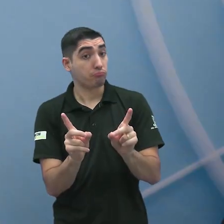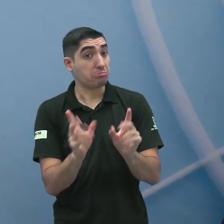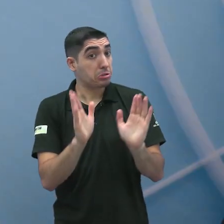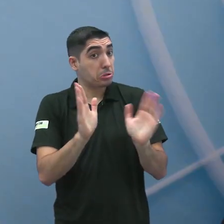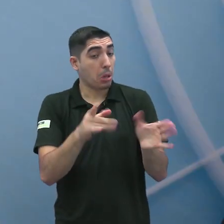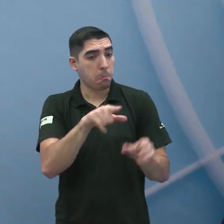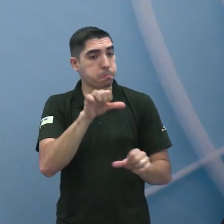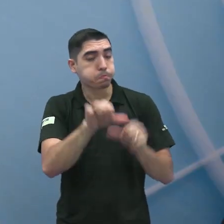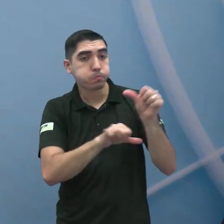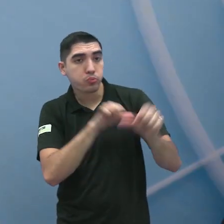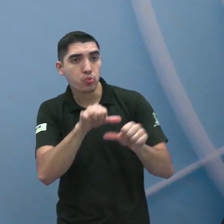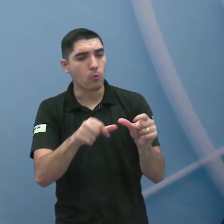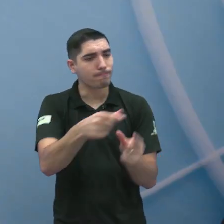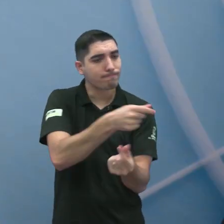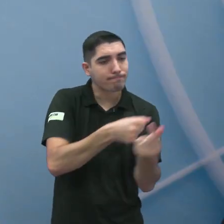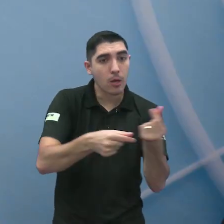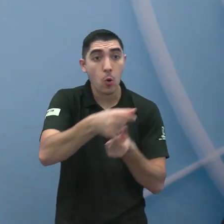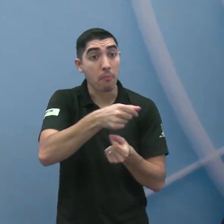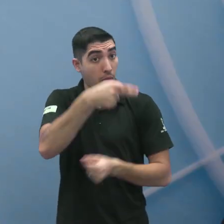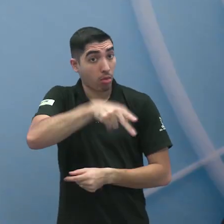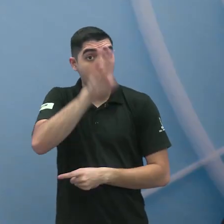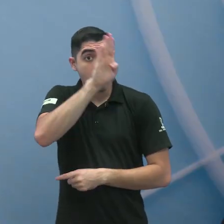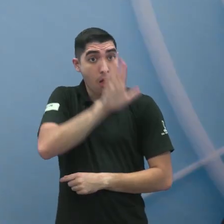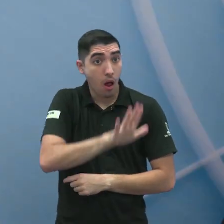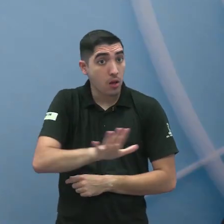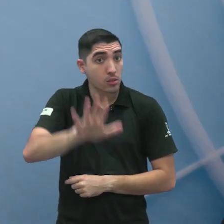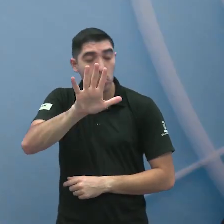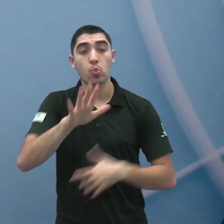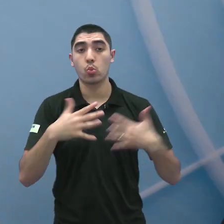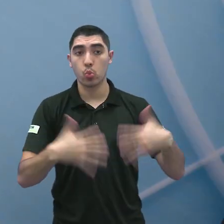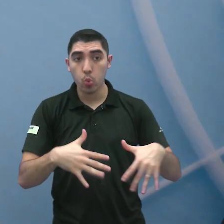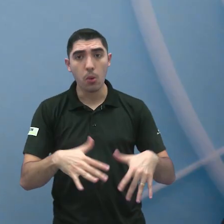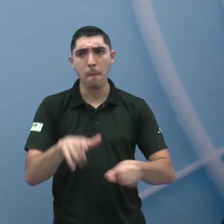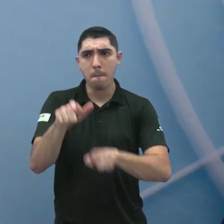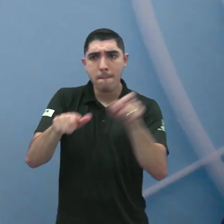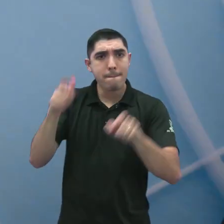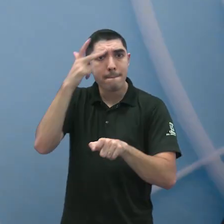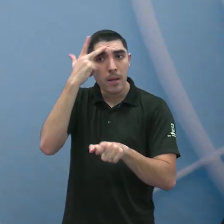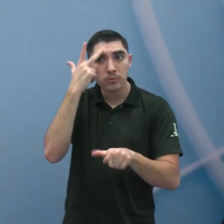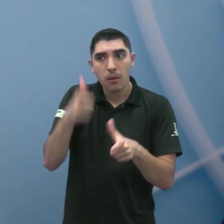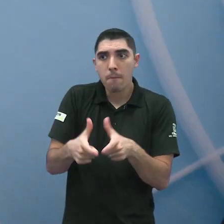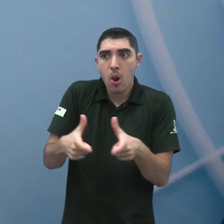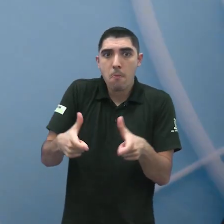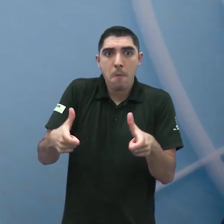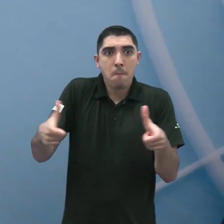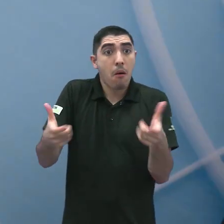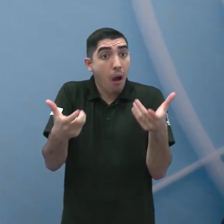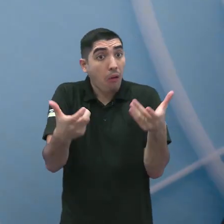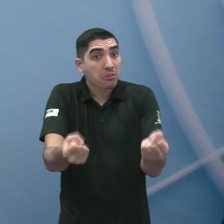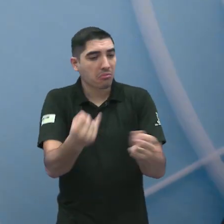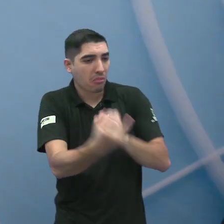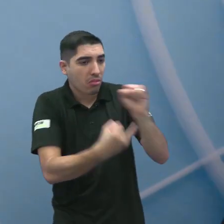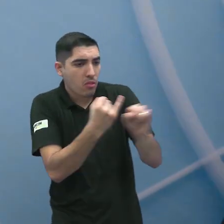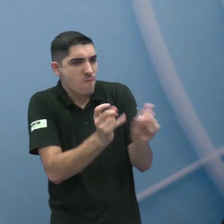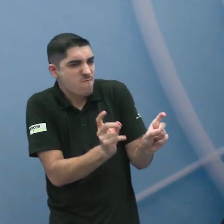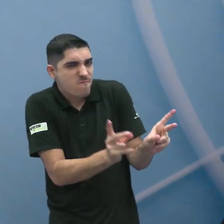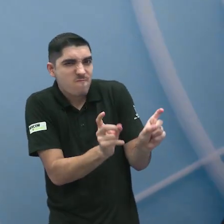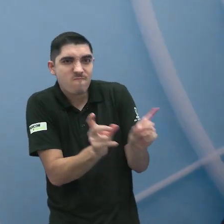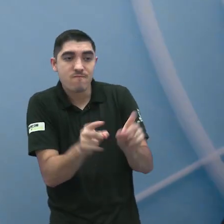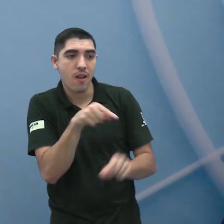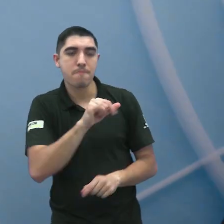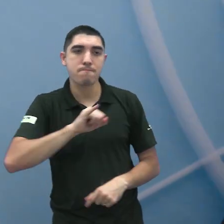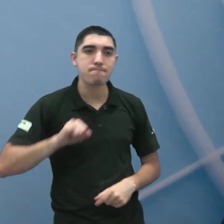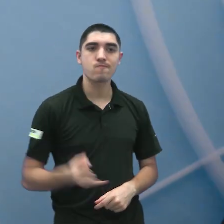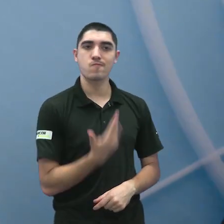a forma de fazer negócios no Brasil, né? Cada vez mais pessoas estão apostando nas vendas pela